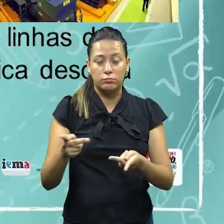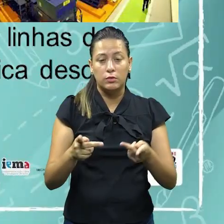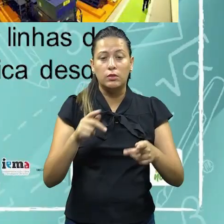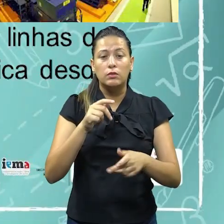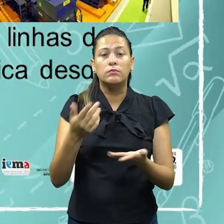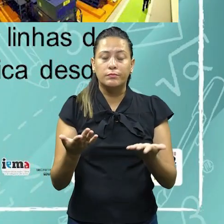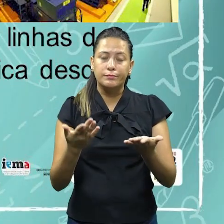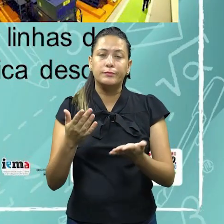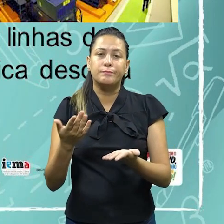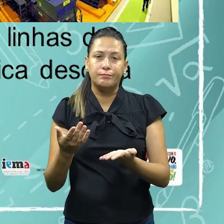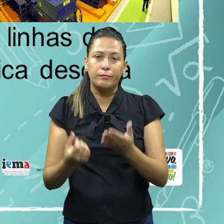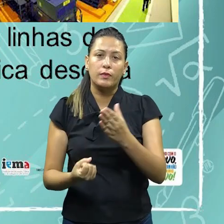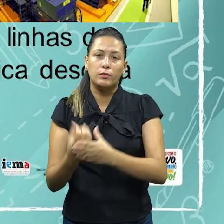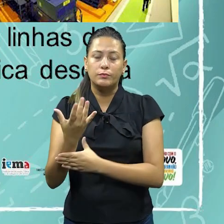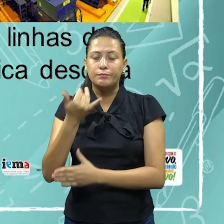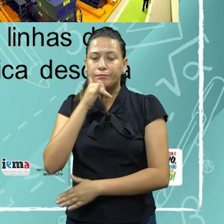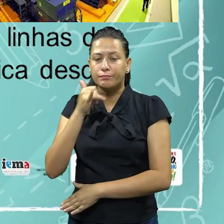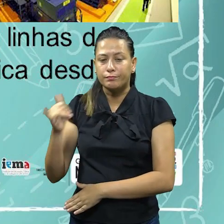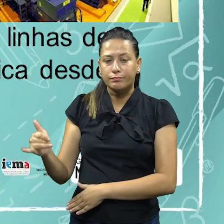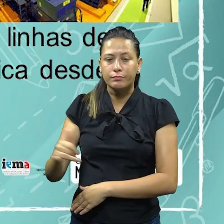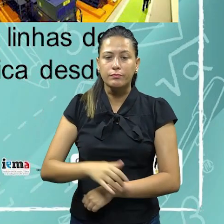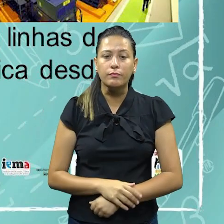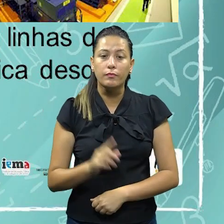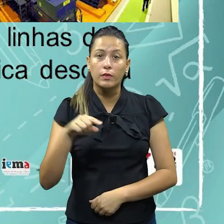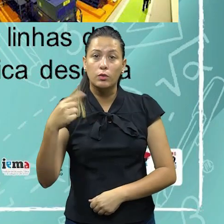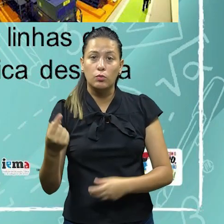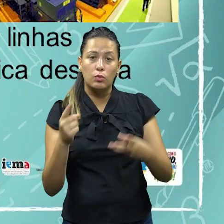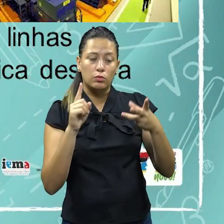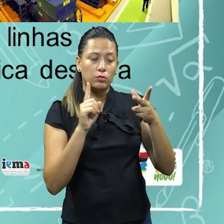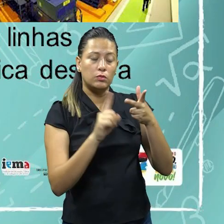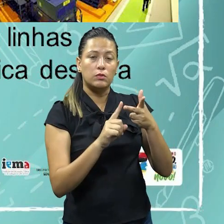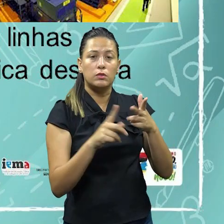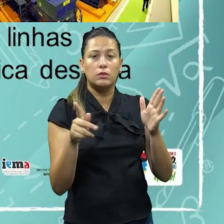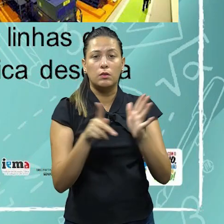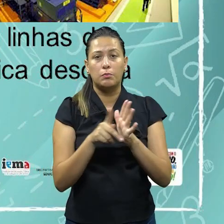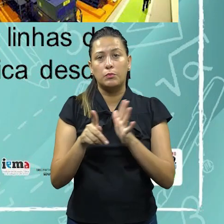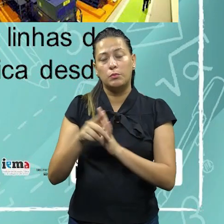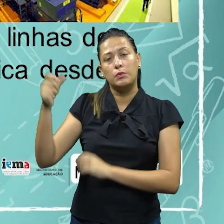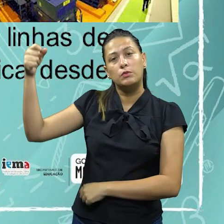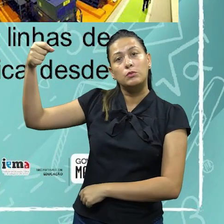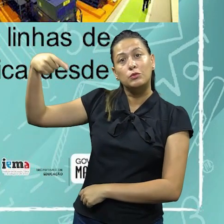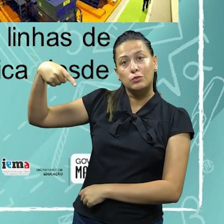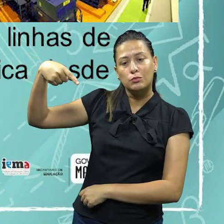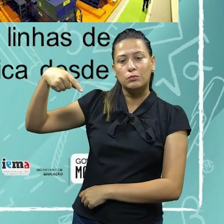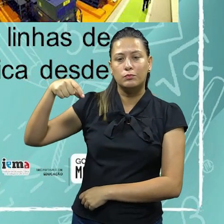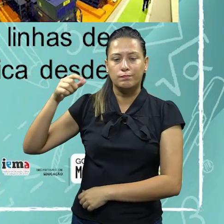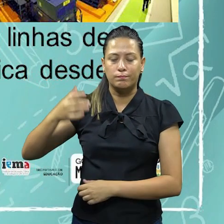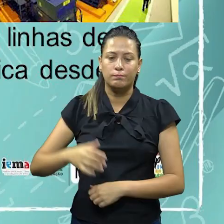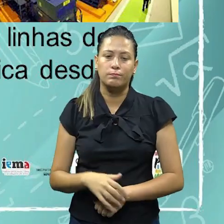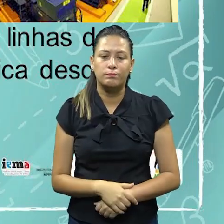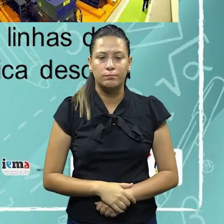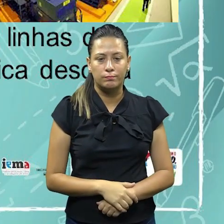eletricidade. Já o outro é energia solar, onde nós temos nessa figura aqui